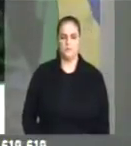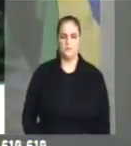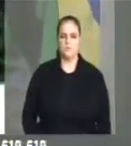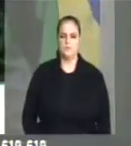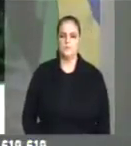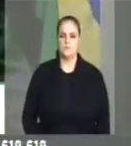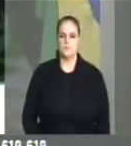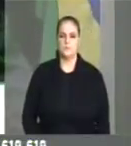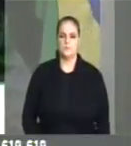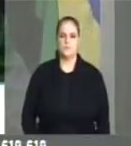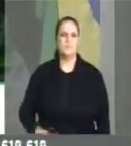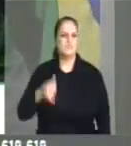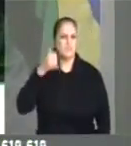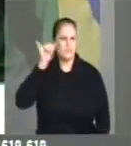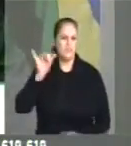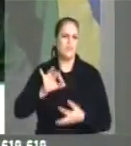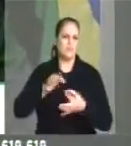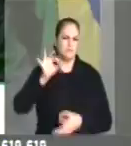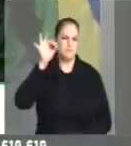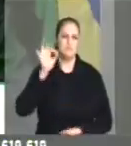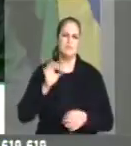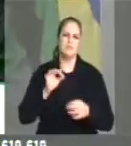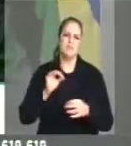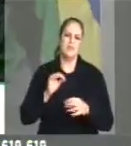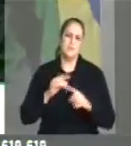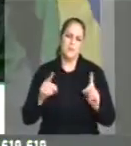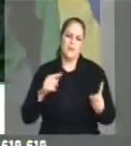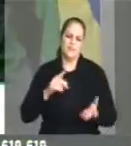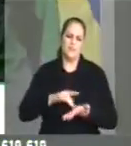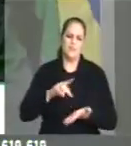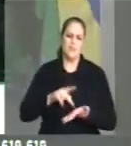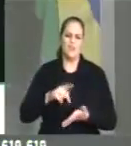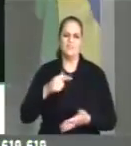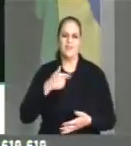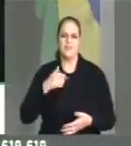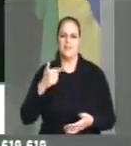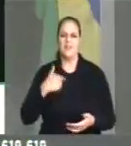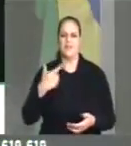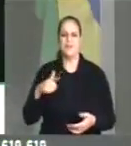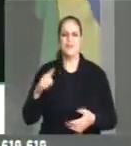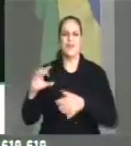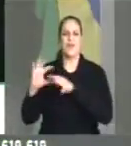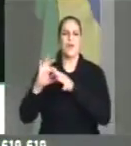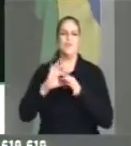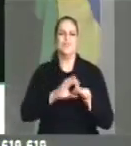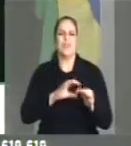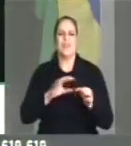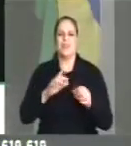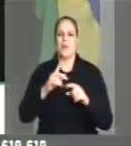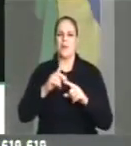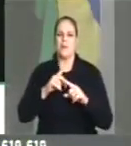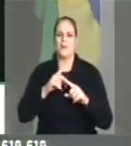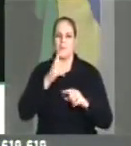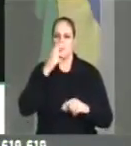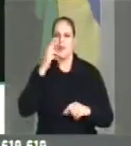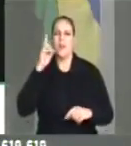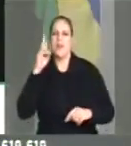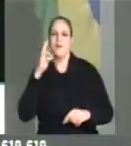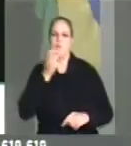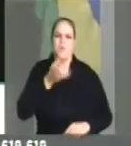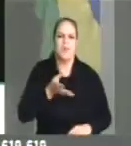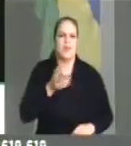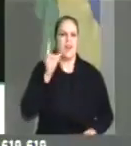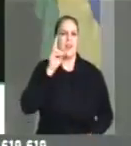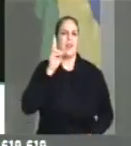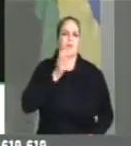mas trouxe palavras soltas, que é um pouco do sentimento que me toma